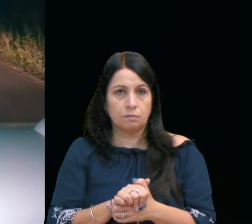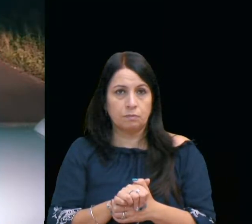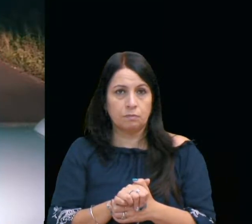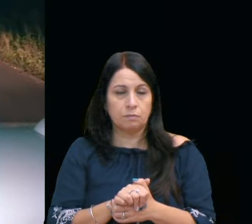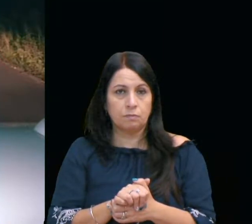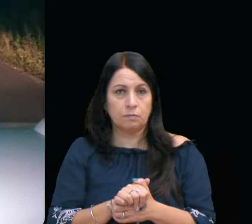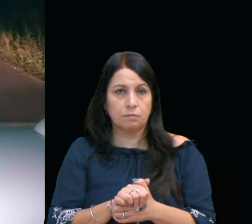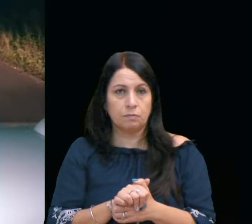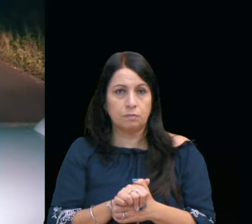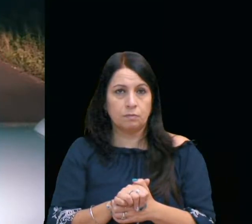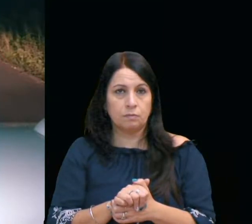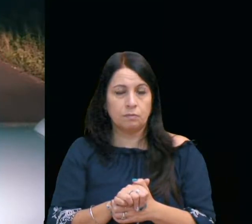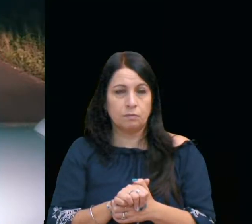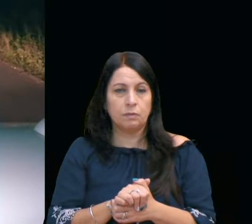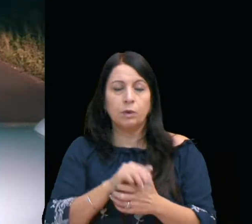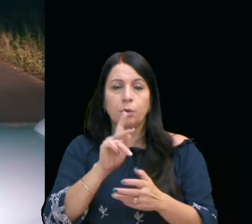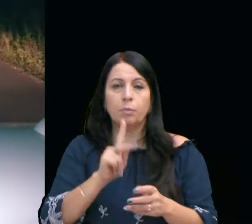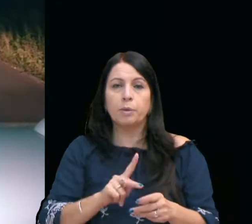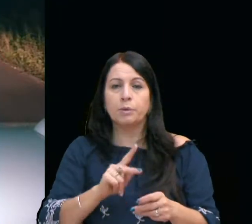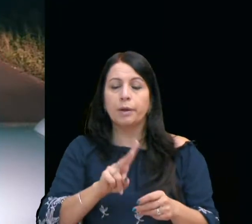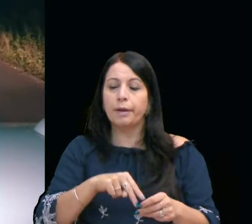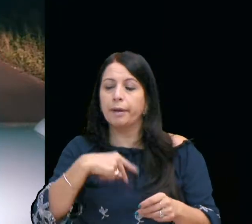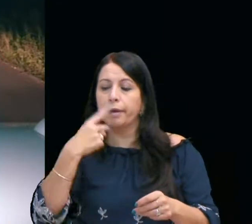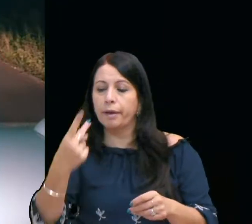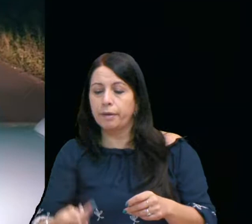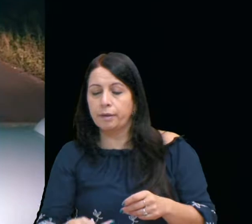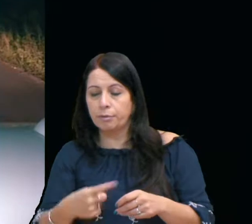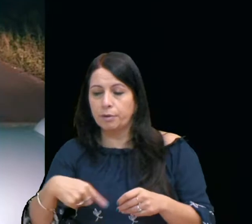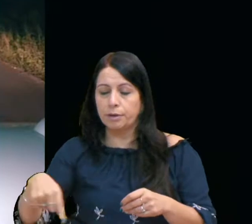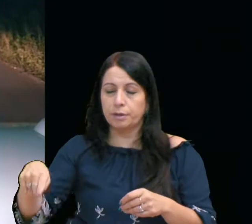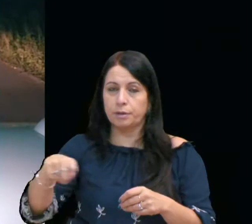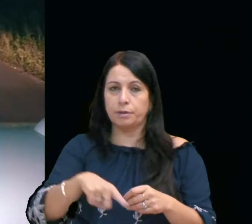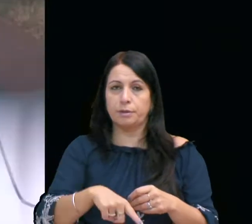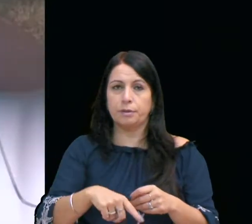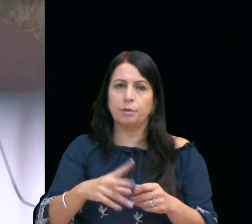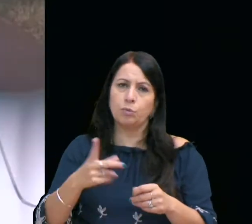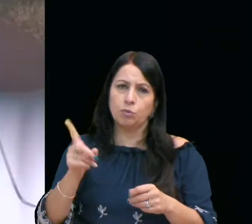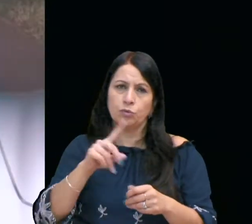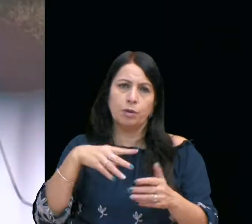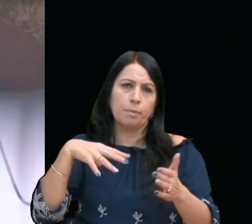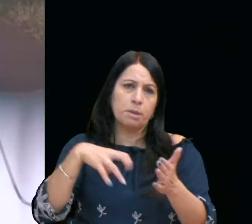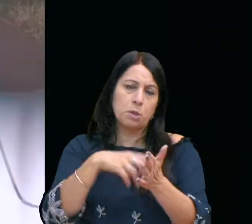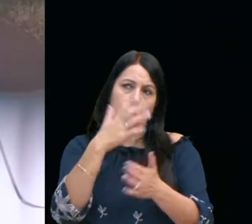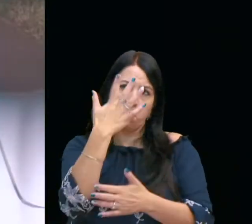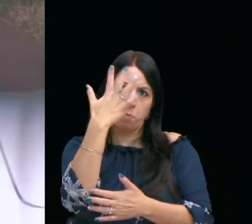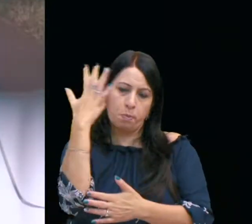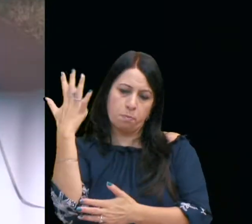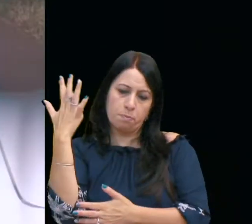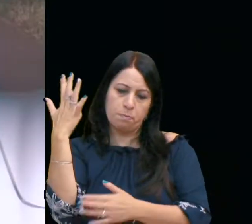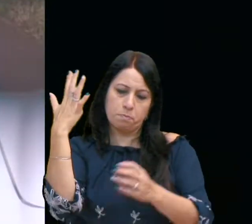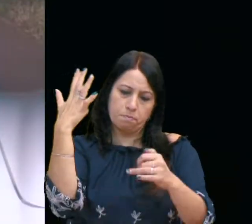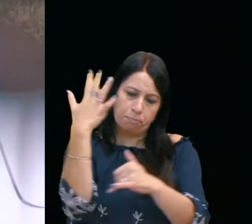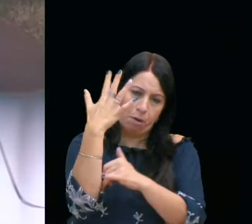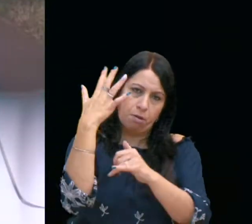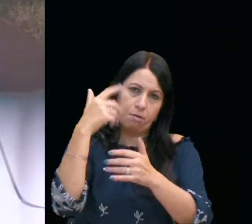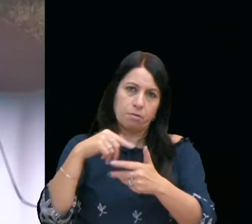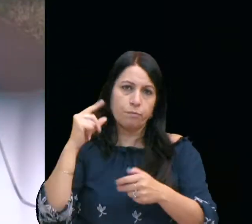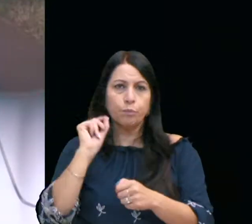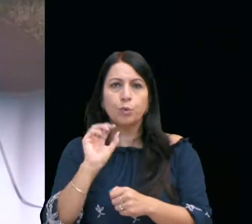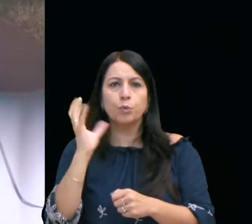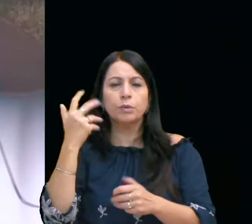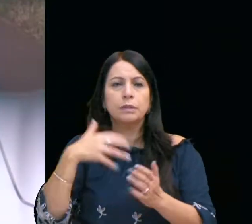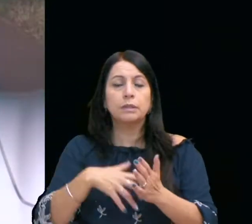caiu em cima de um parreiral, que é ali naquela região. Um dia bateu num pinheiro, vários acidentes aconteceram por causa